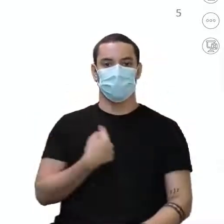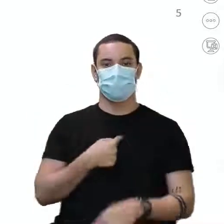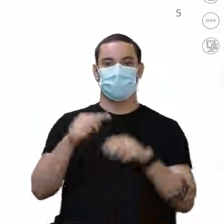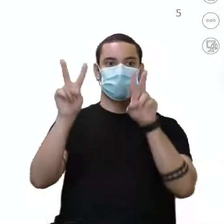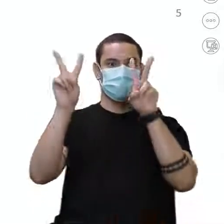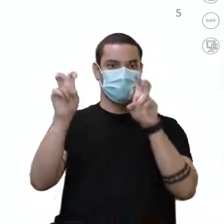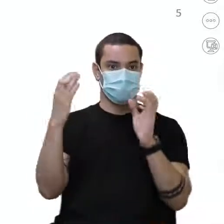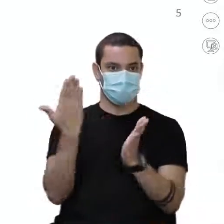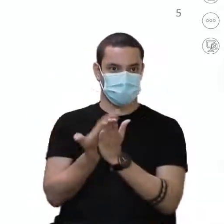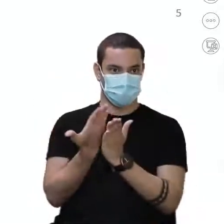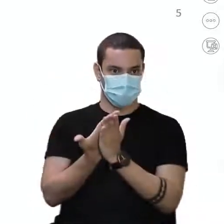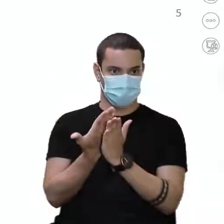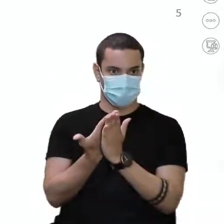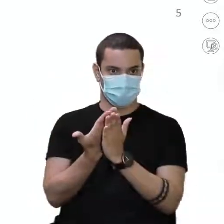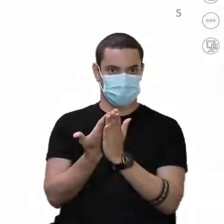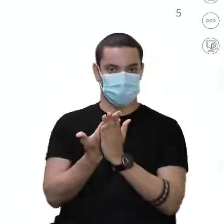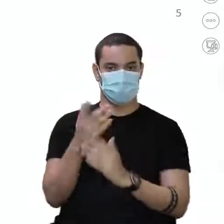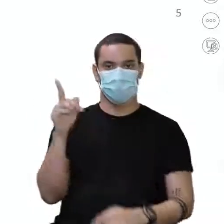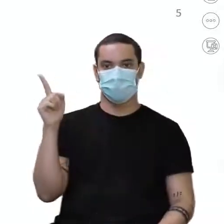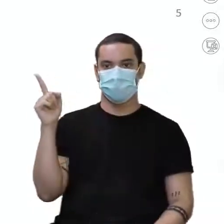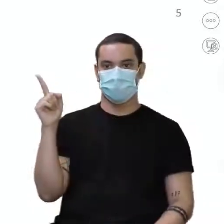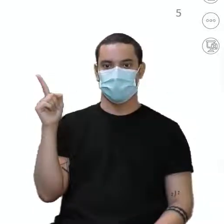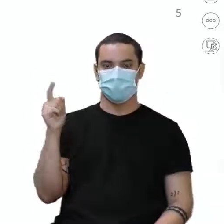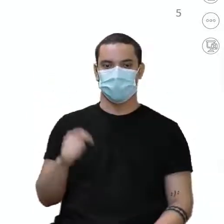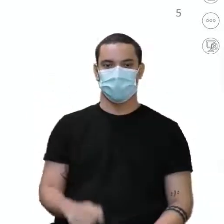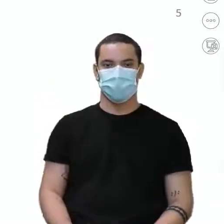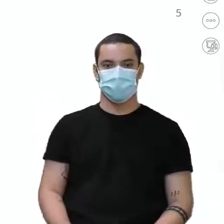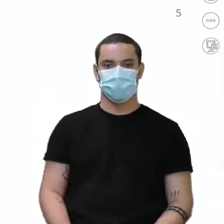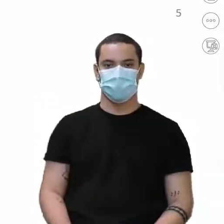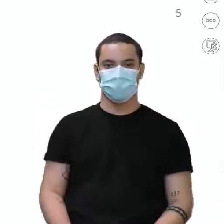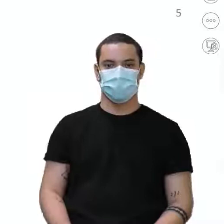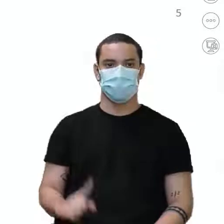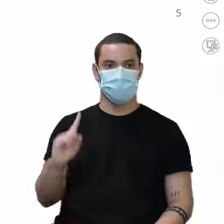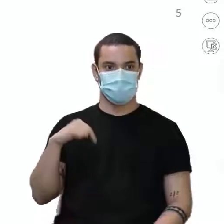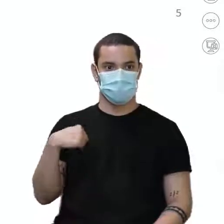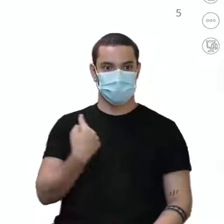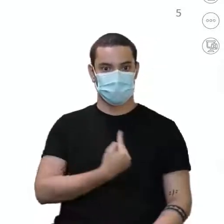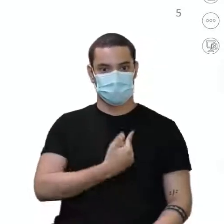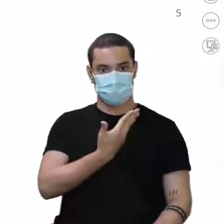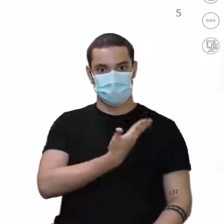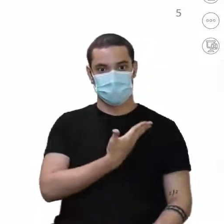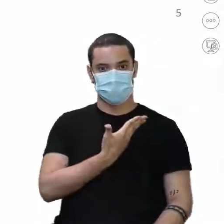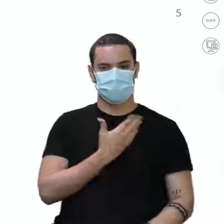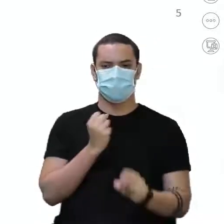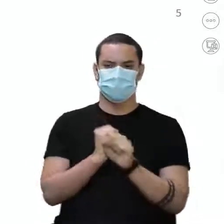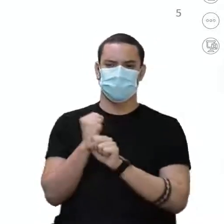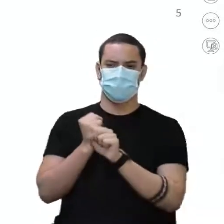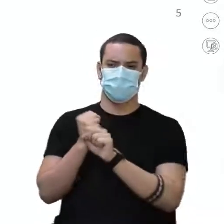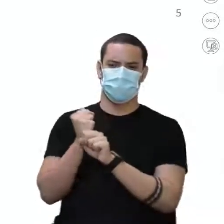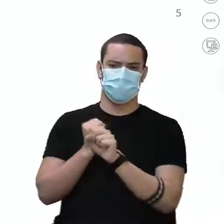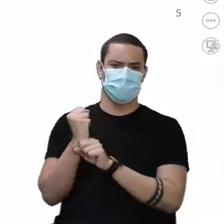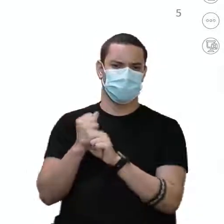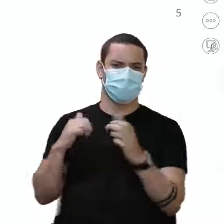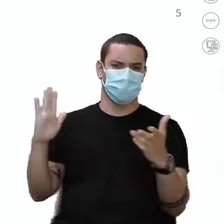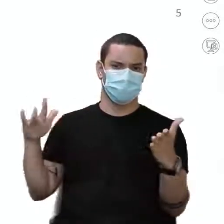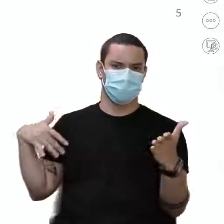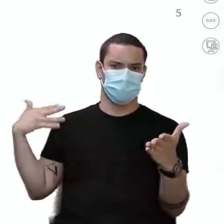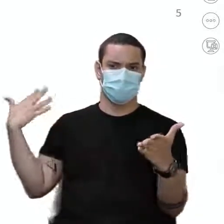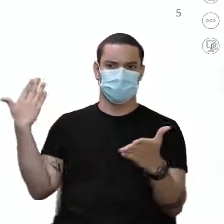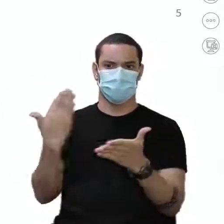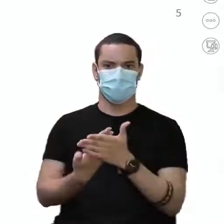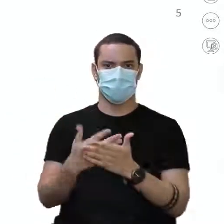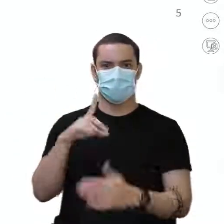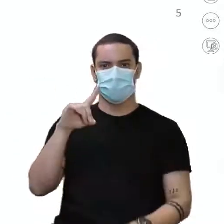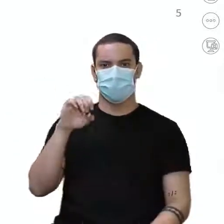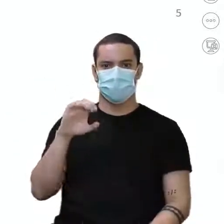da nossa aula, We have been friends for ages. Nós somos amigos há décadas. Olha que nós temos o have